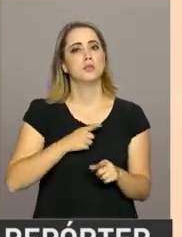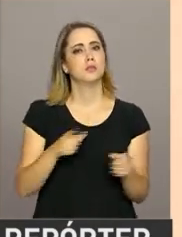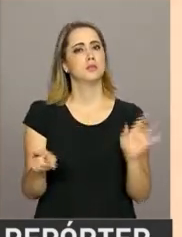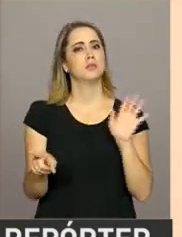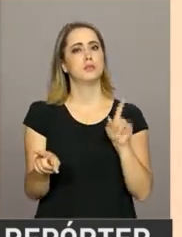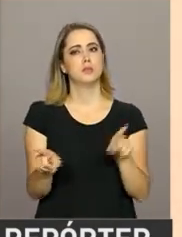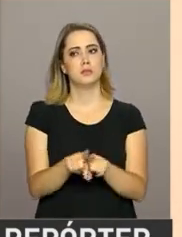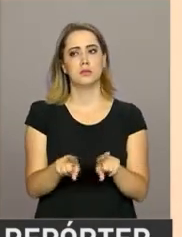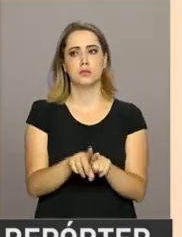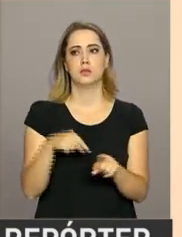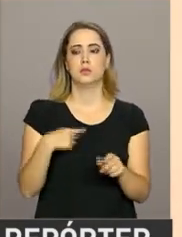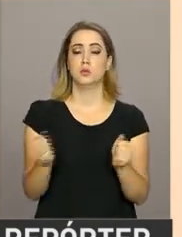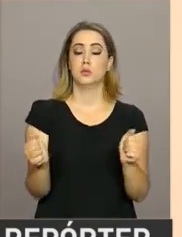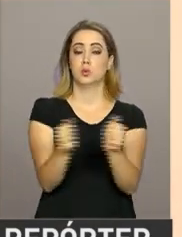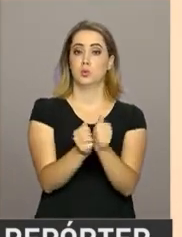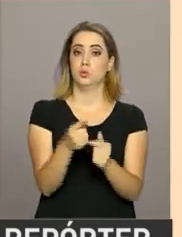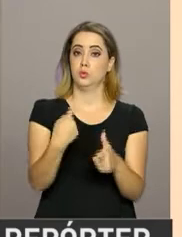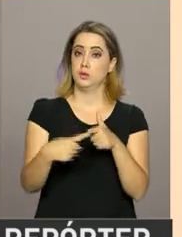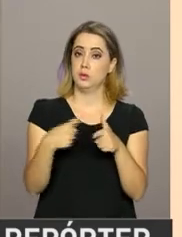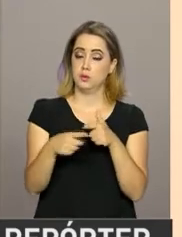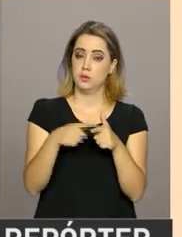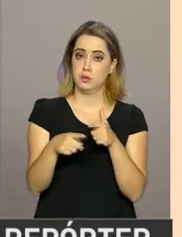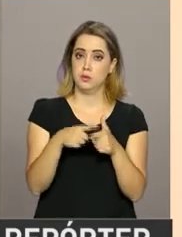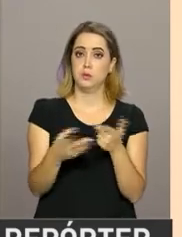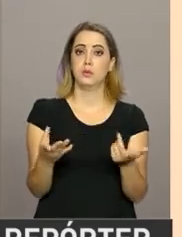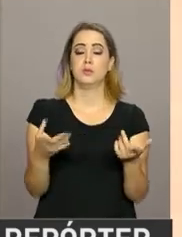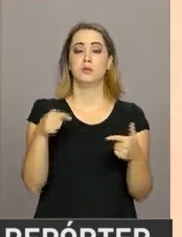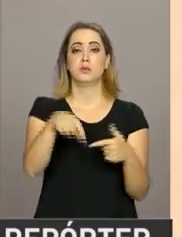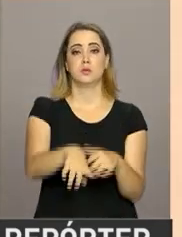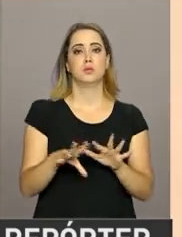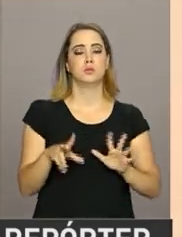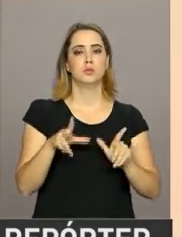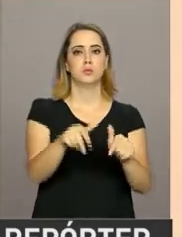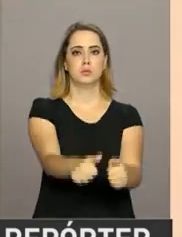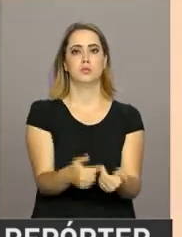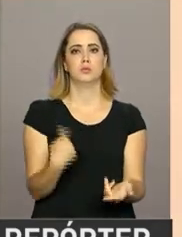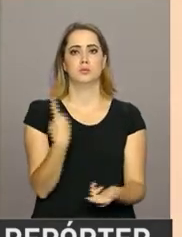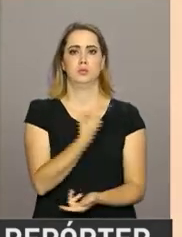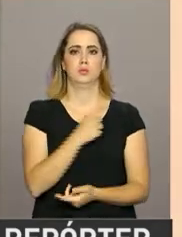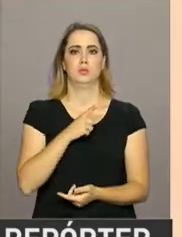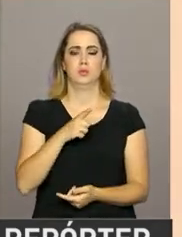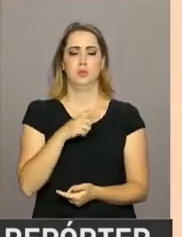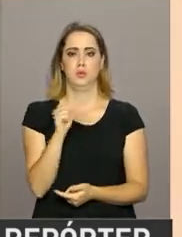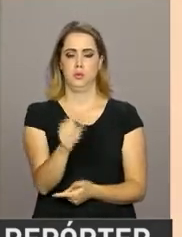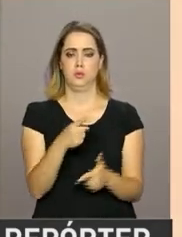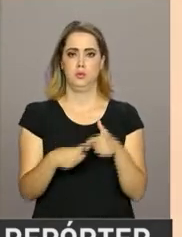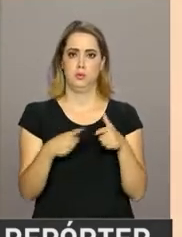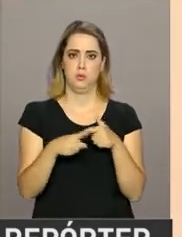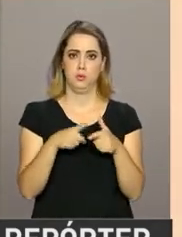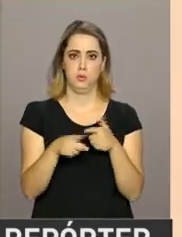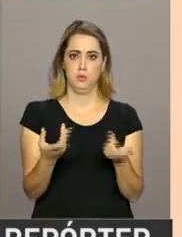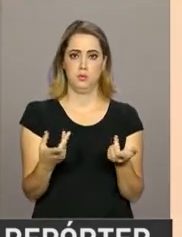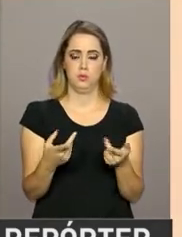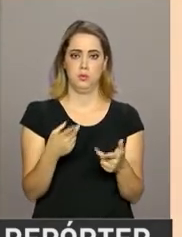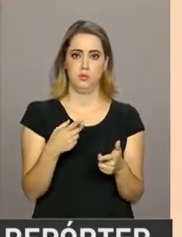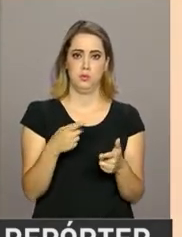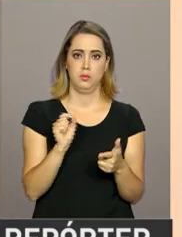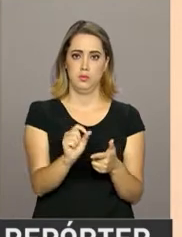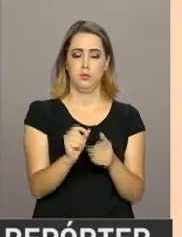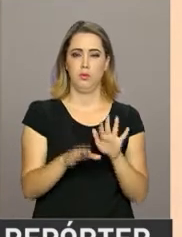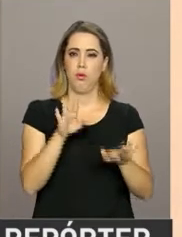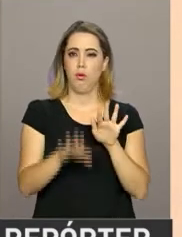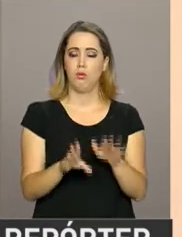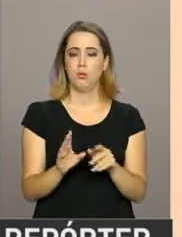junto com essa crise crônica do sistema como um todo agora nós temos crises agudas em alguns estados